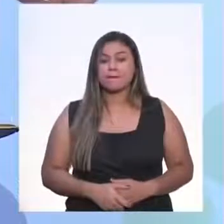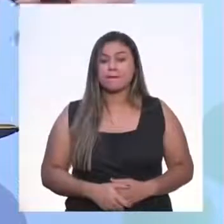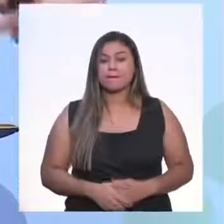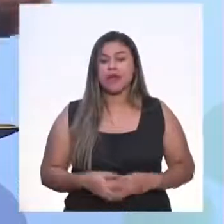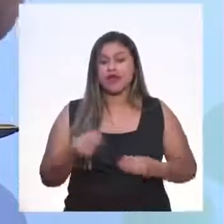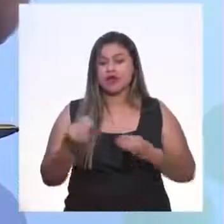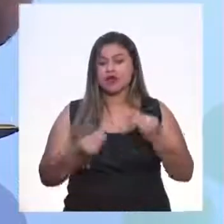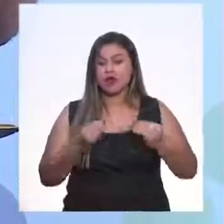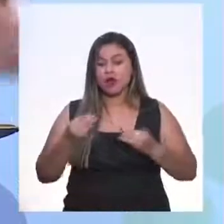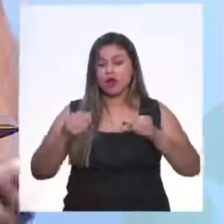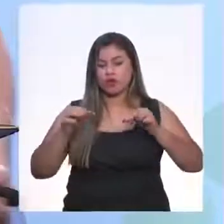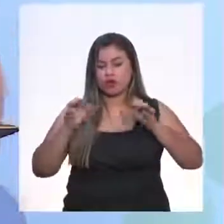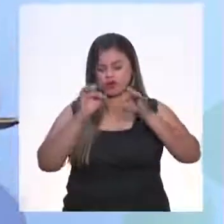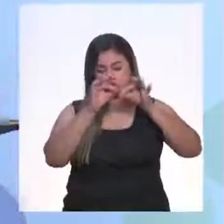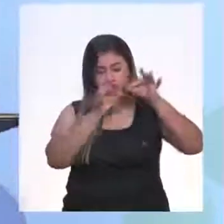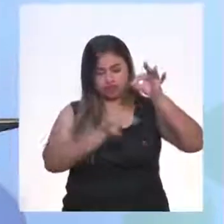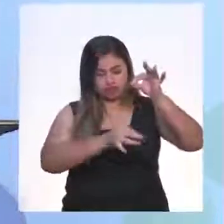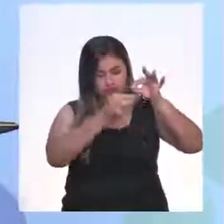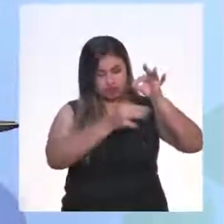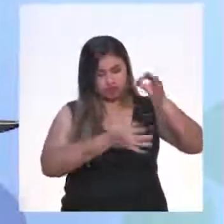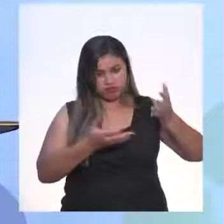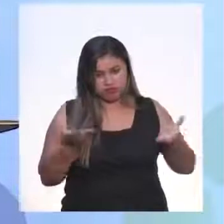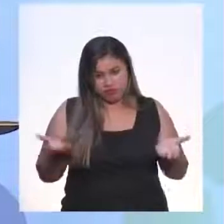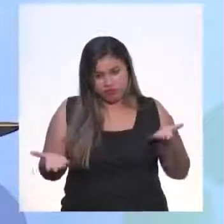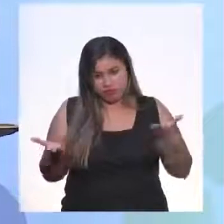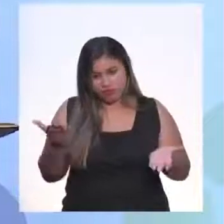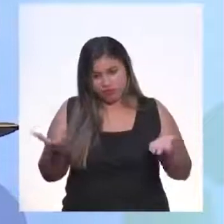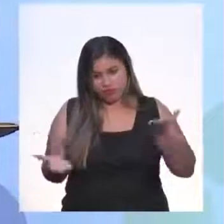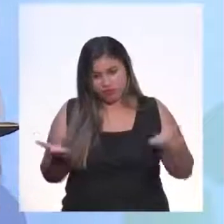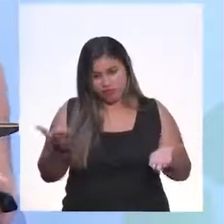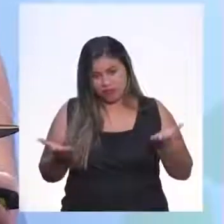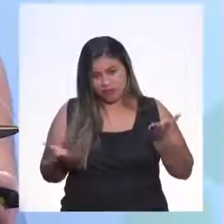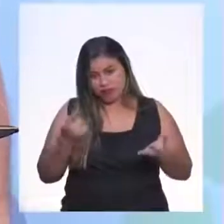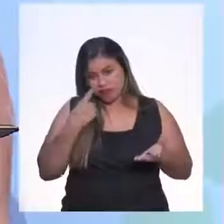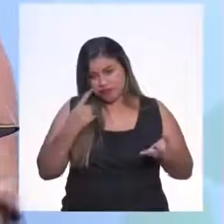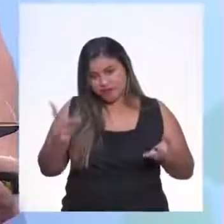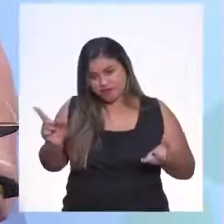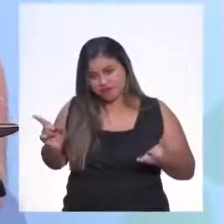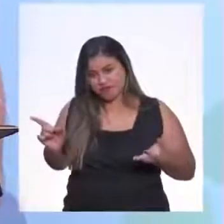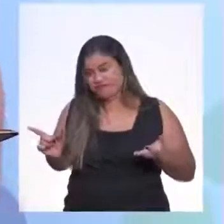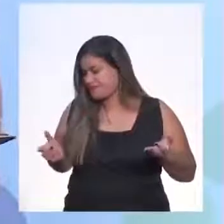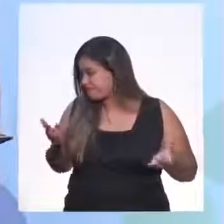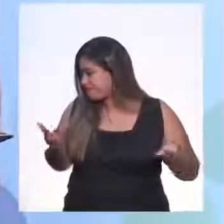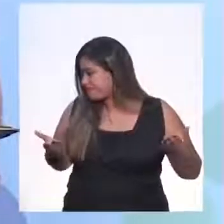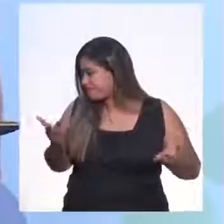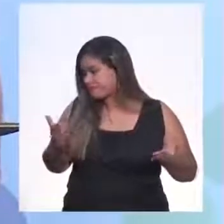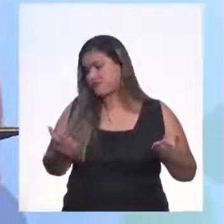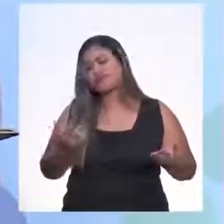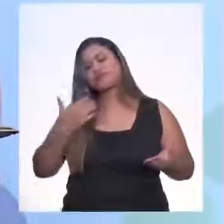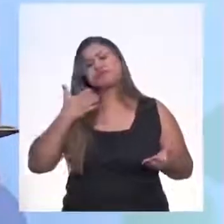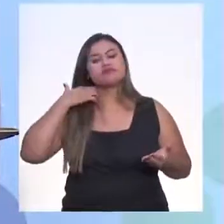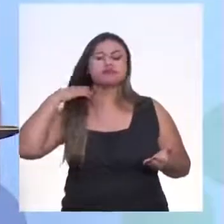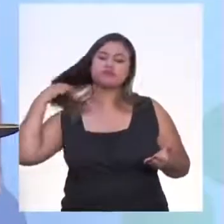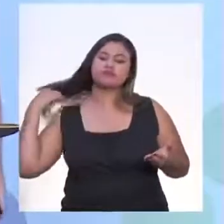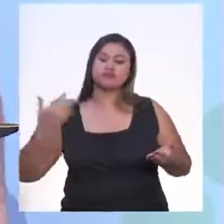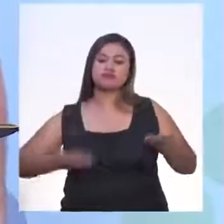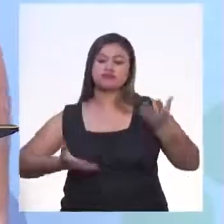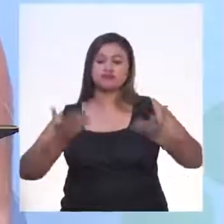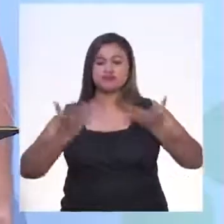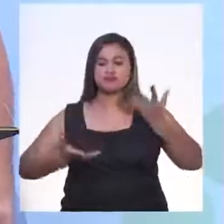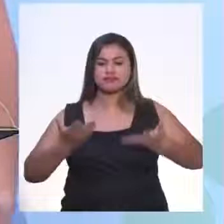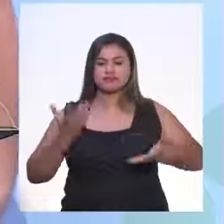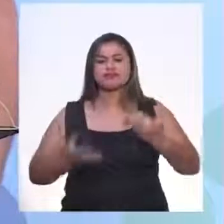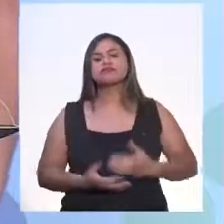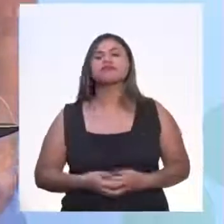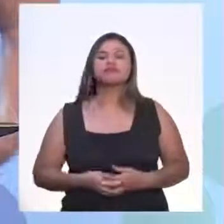eu coloquei as hastes, né? E eu coloquei uma base aqui. Dessa base, como vocês veem, ó, ele balança, né? Então